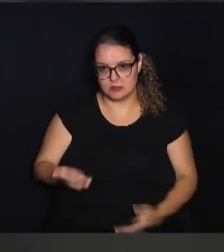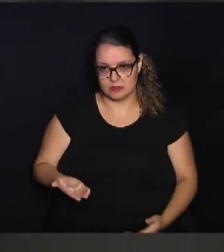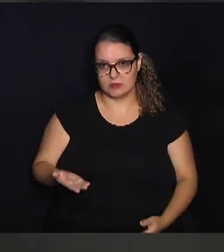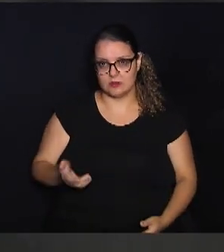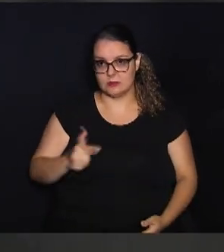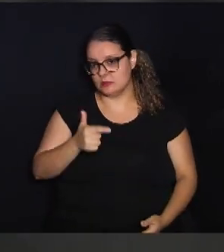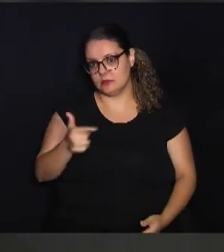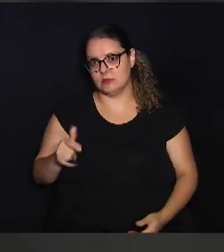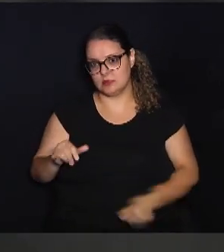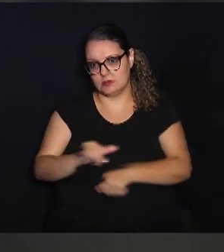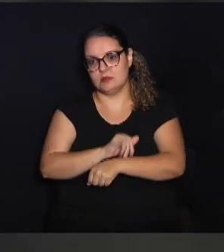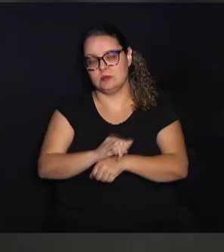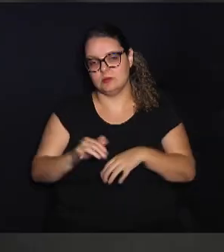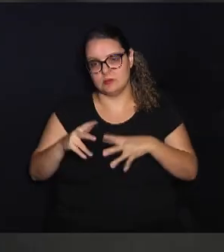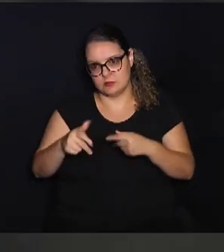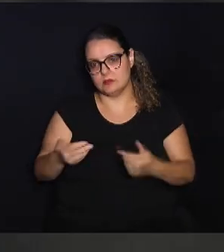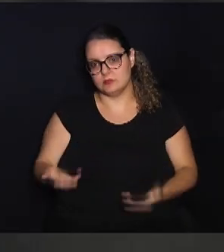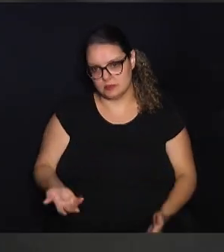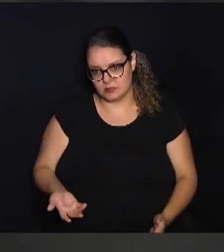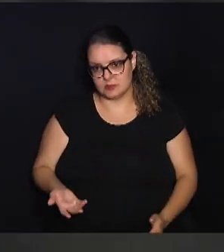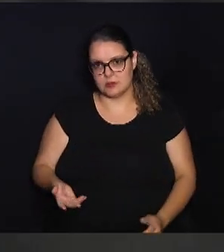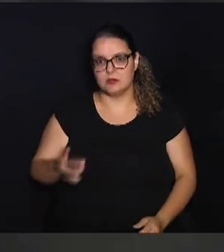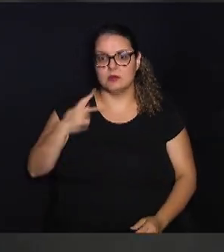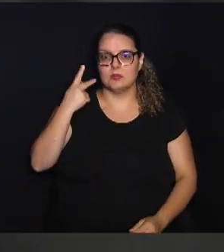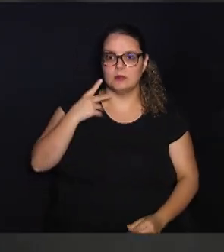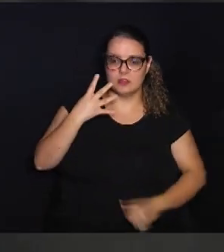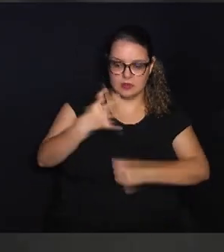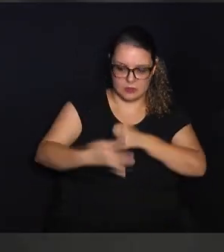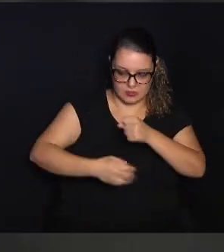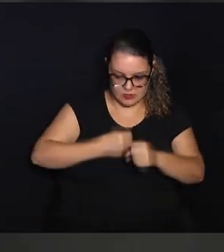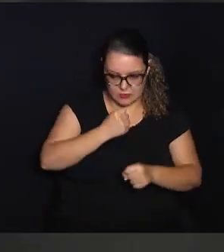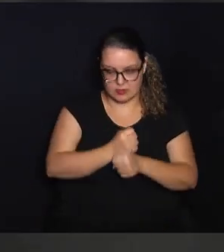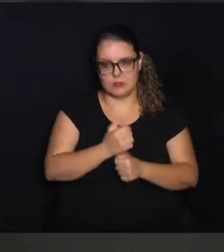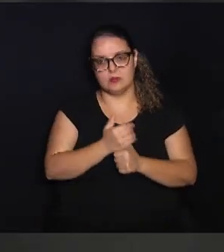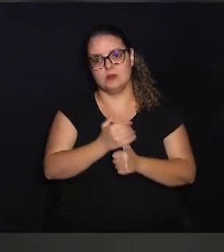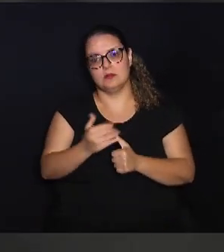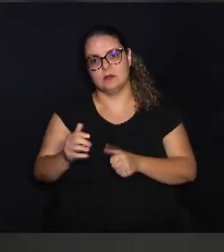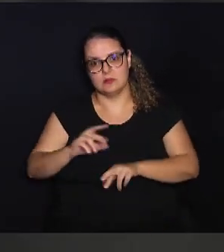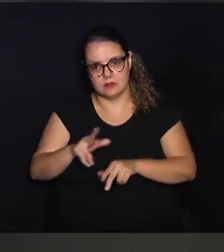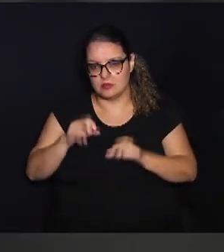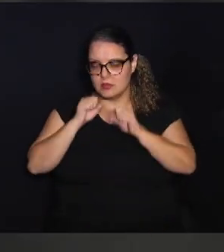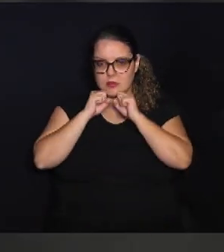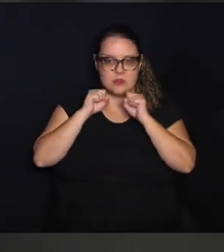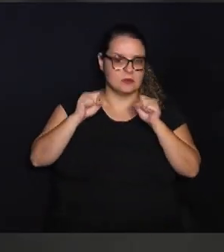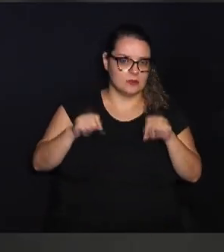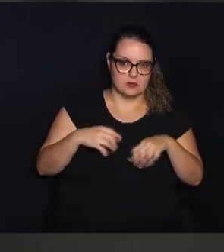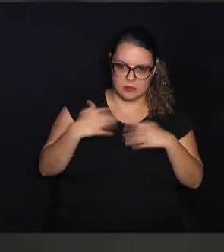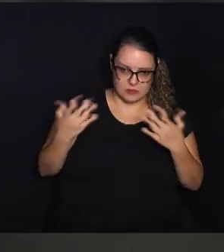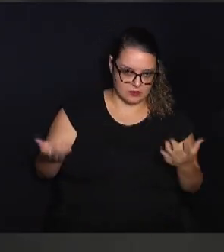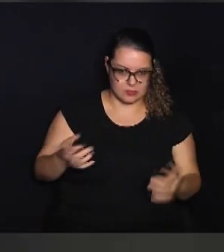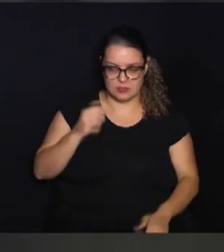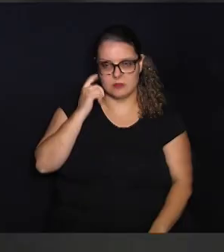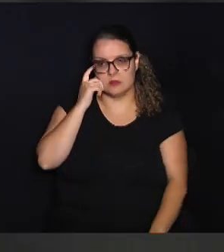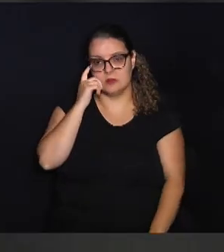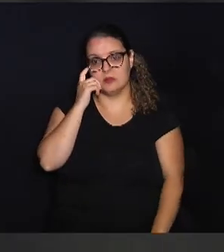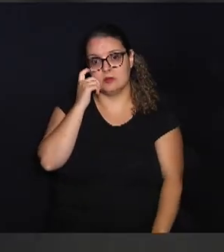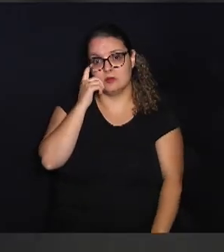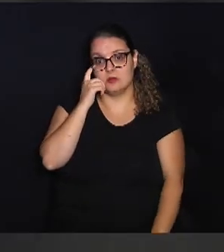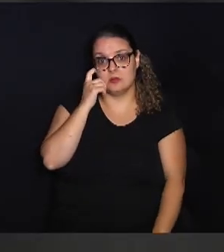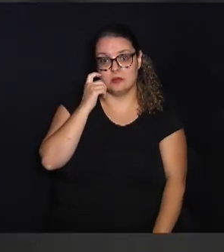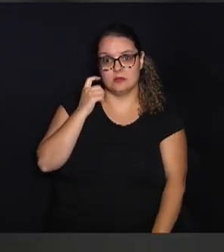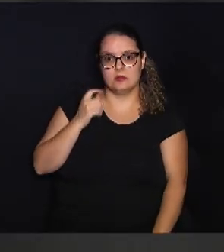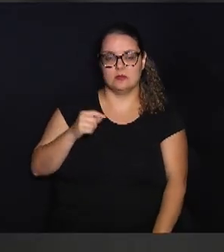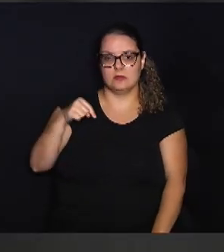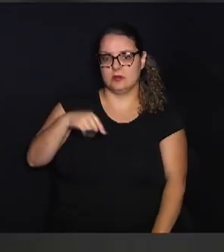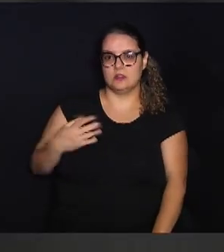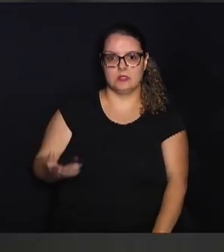toda. Fora que o vereador já tem 4 anos de mandato, um monte de assessores, né, aqui mesmo eu